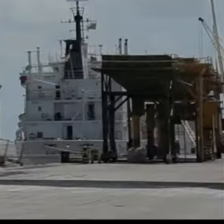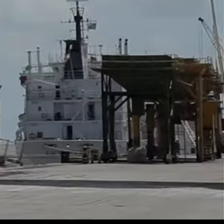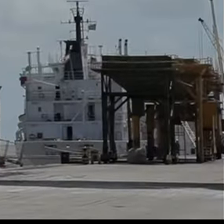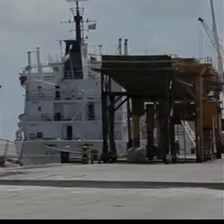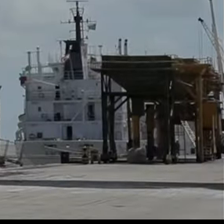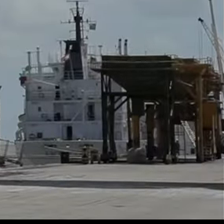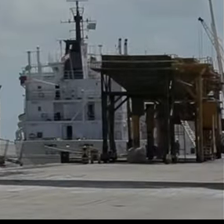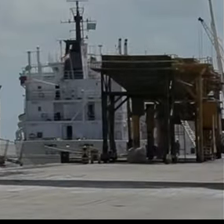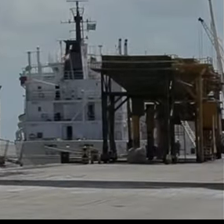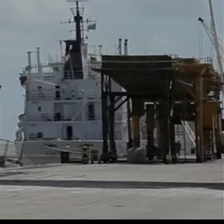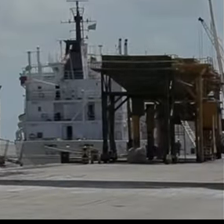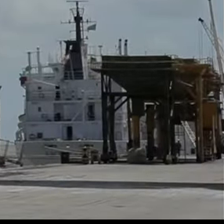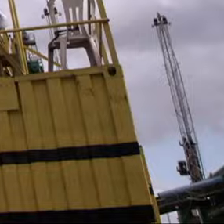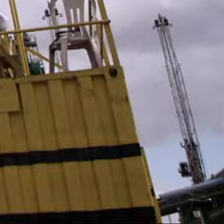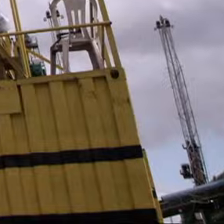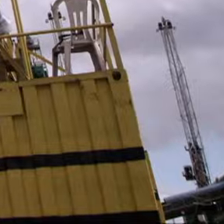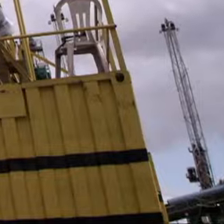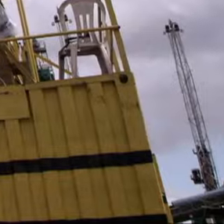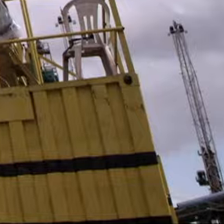Tchau,